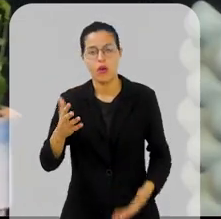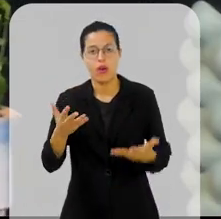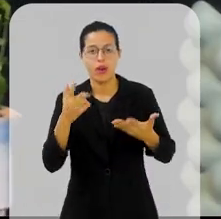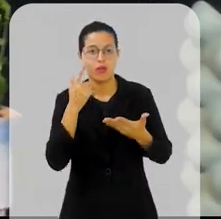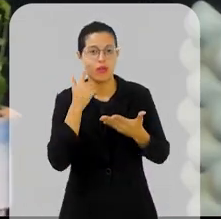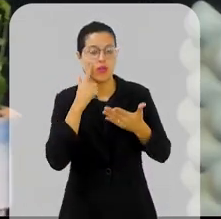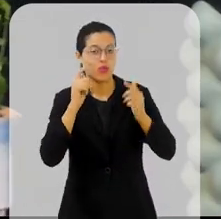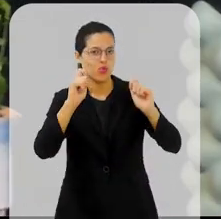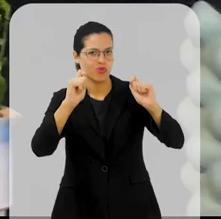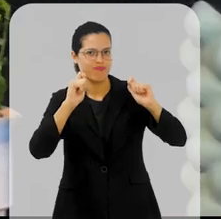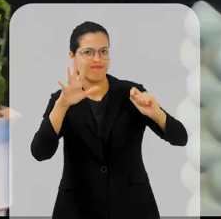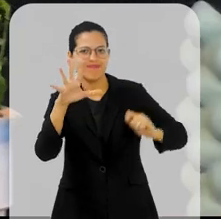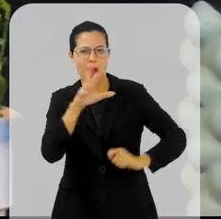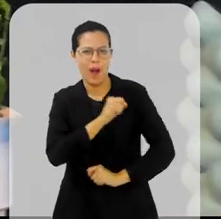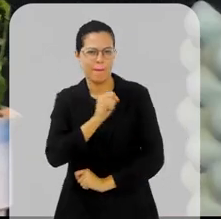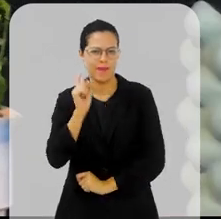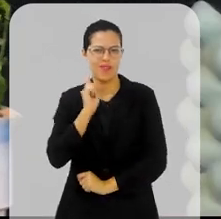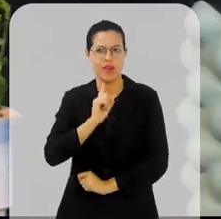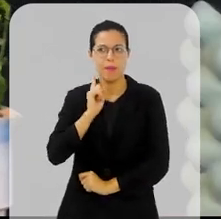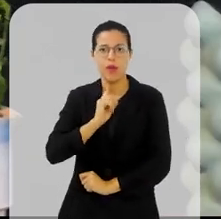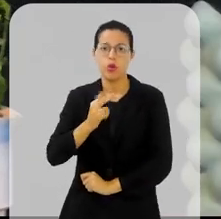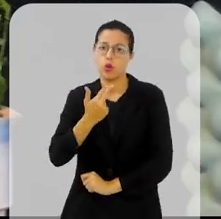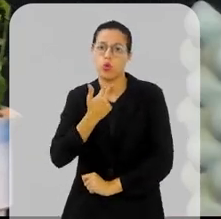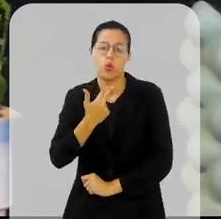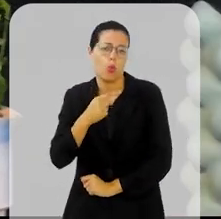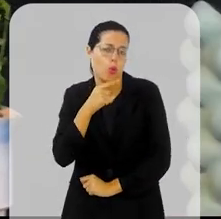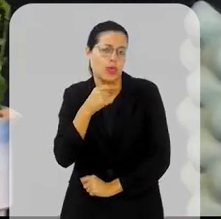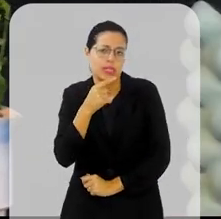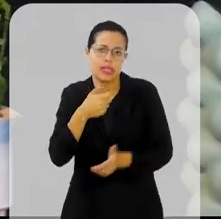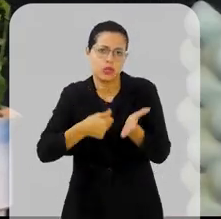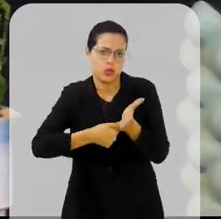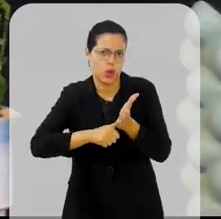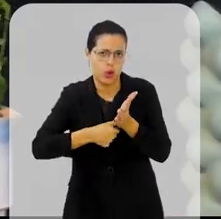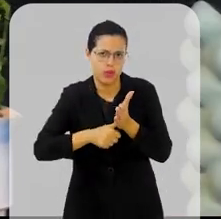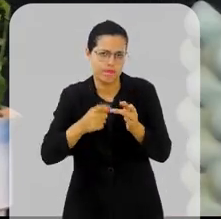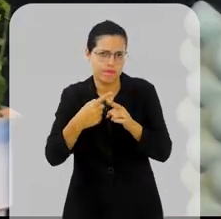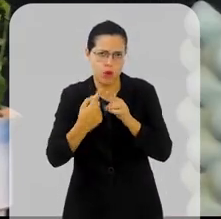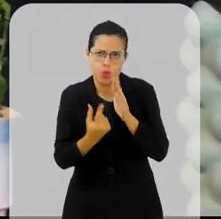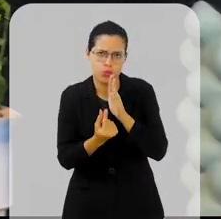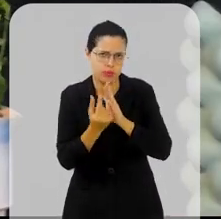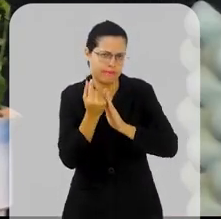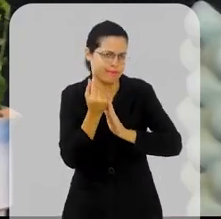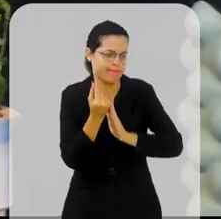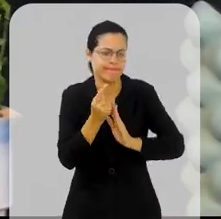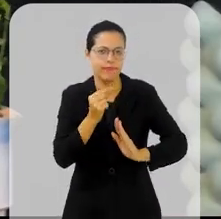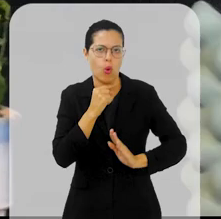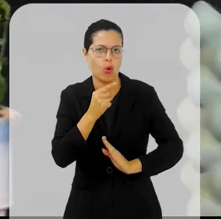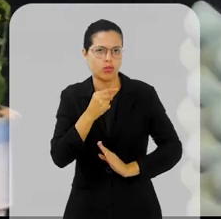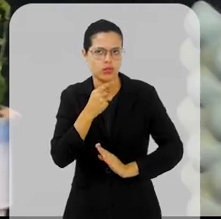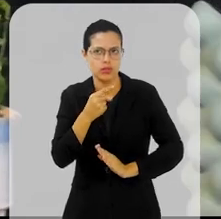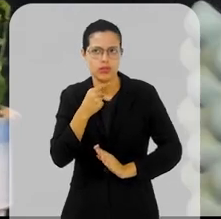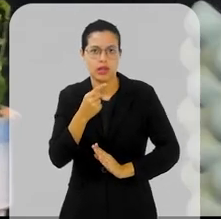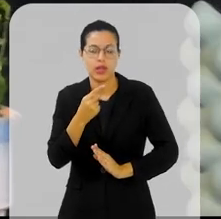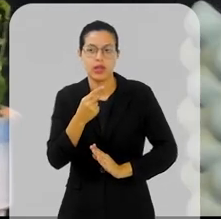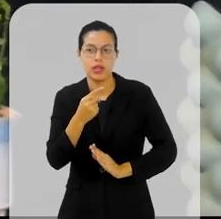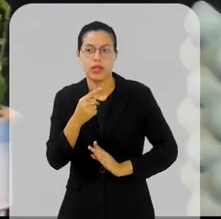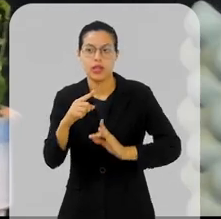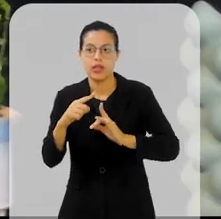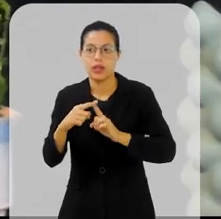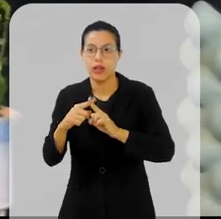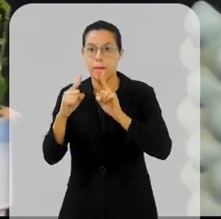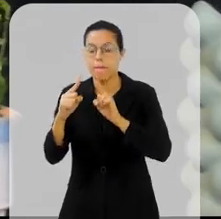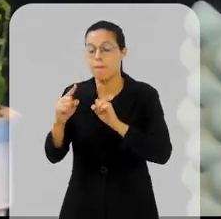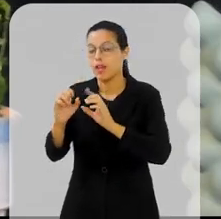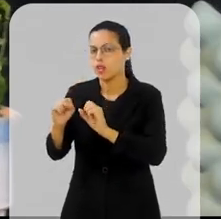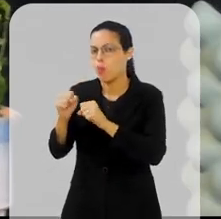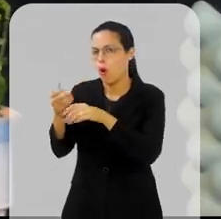torcedor, aquele que ama o Flamengo, que não pode ser sócio, porque o orçamento dele não cabe para poder ser sócio do